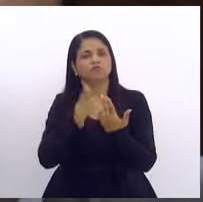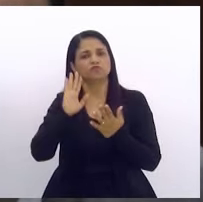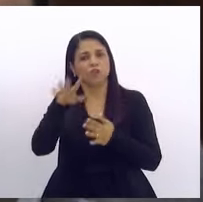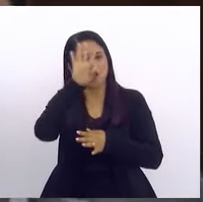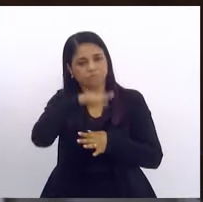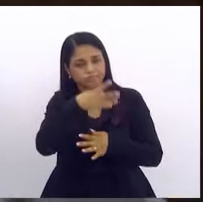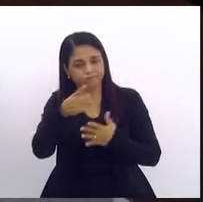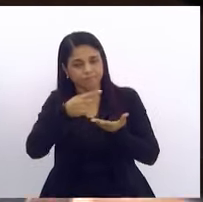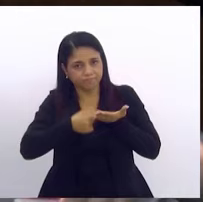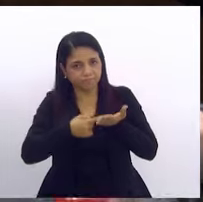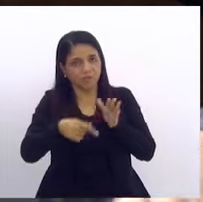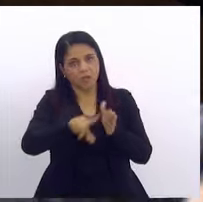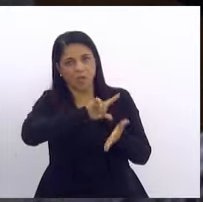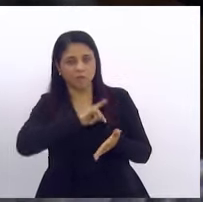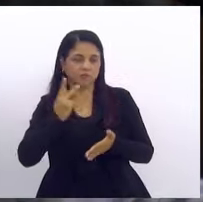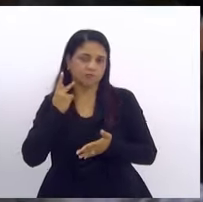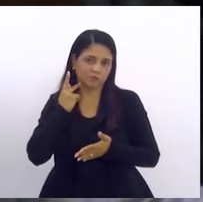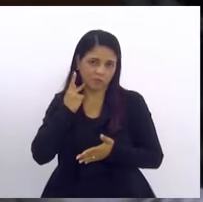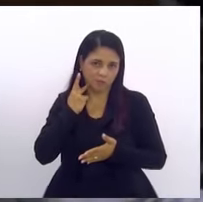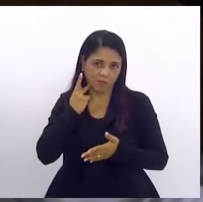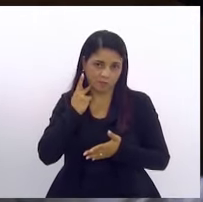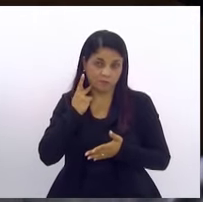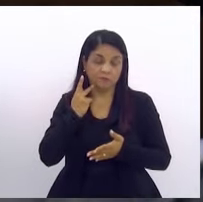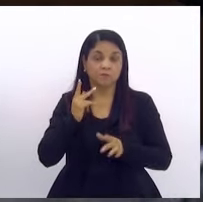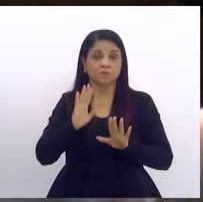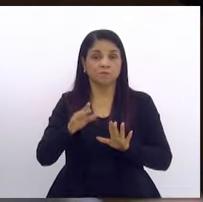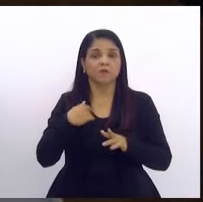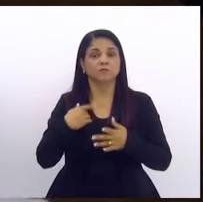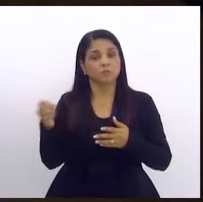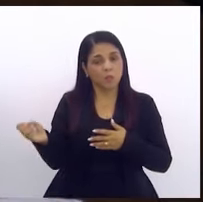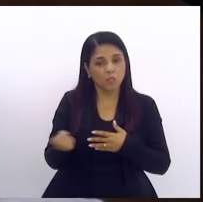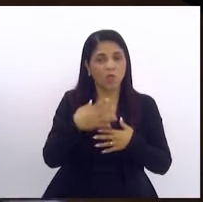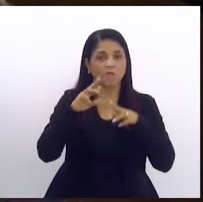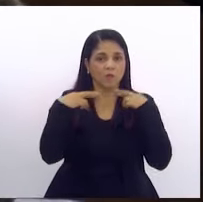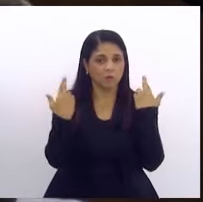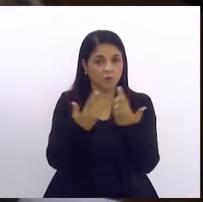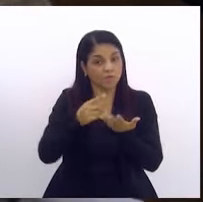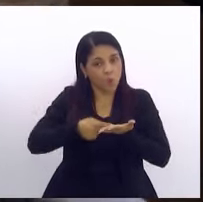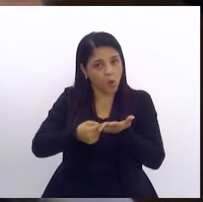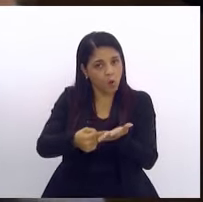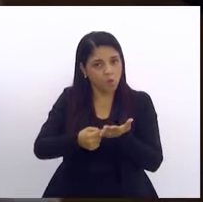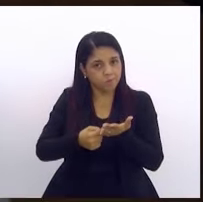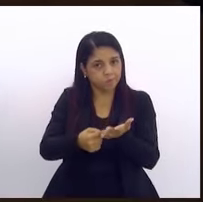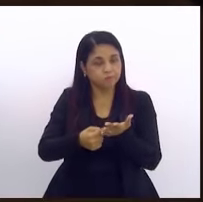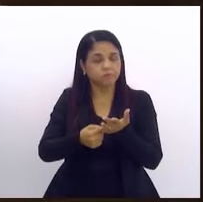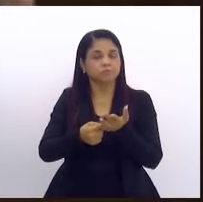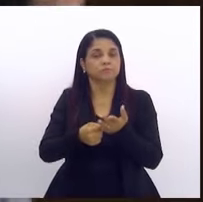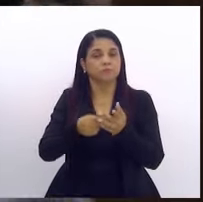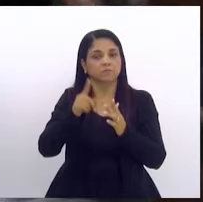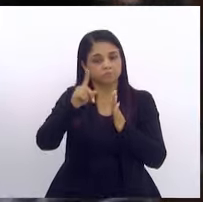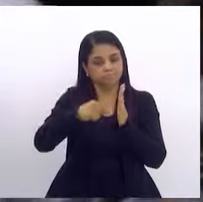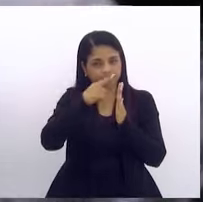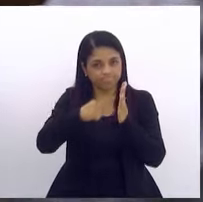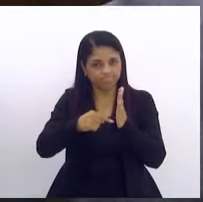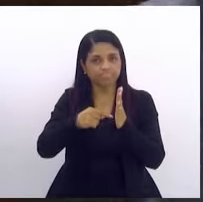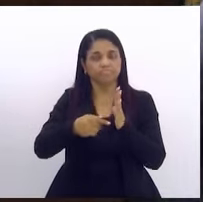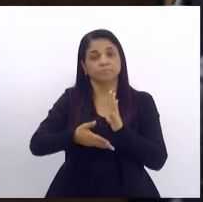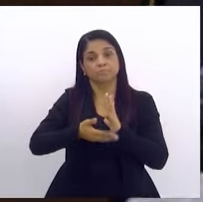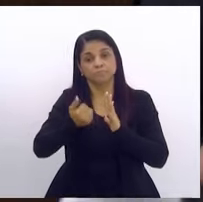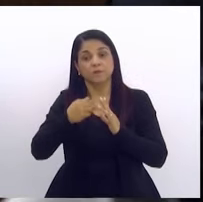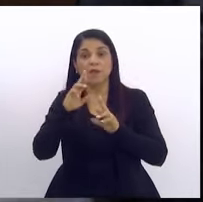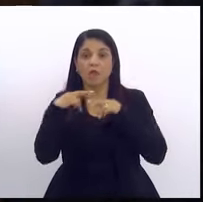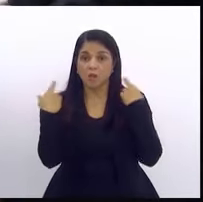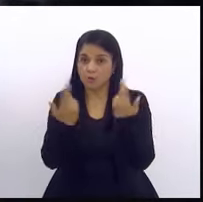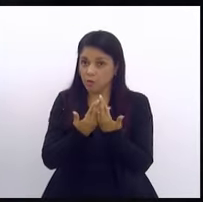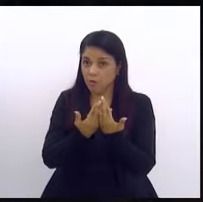antigo procurador-geral, e que a gente faça a nova, foi o termo de acordo nessa derrubada, nessa manutenção do veto, para que a gente faça essa reunião.